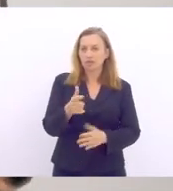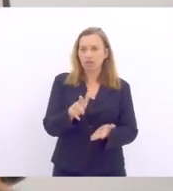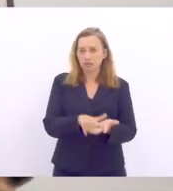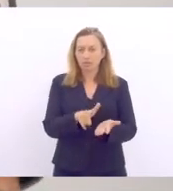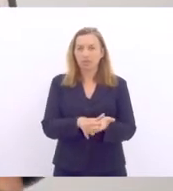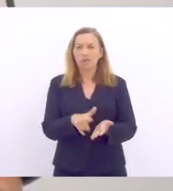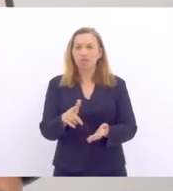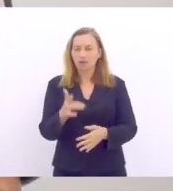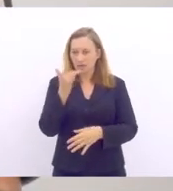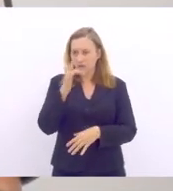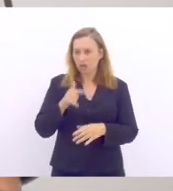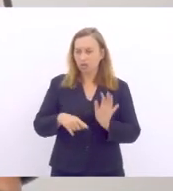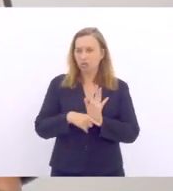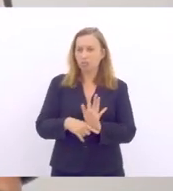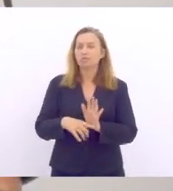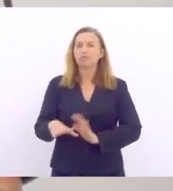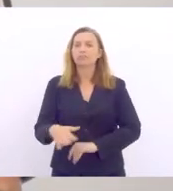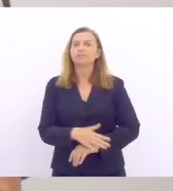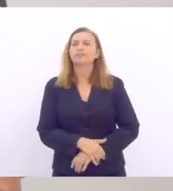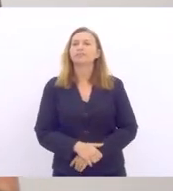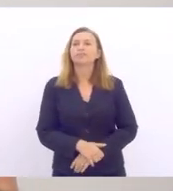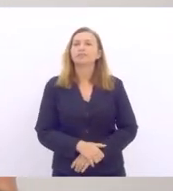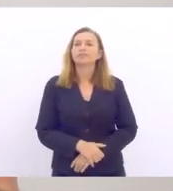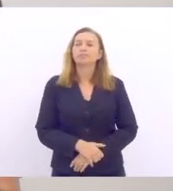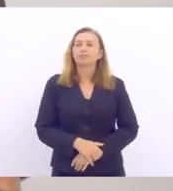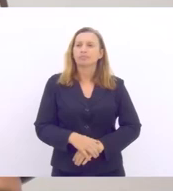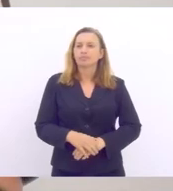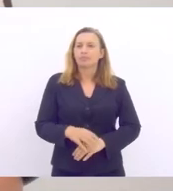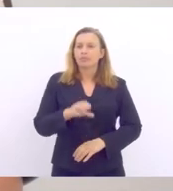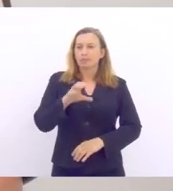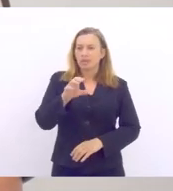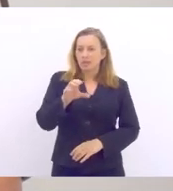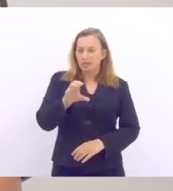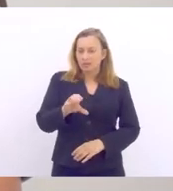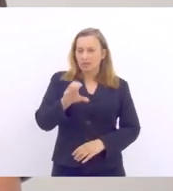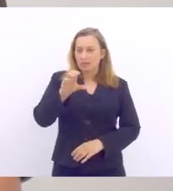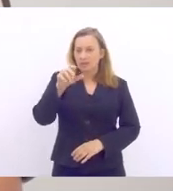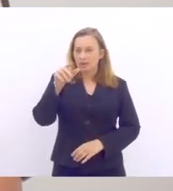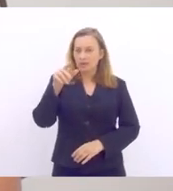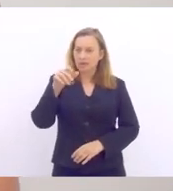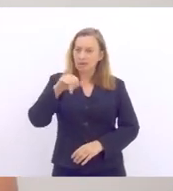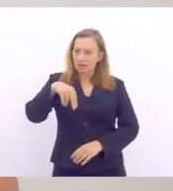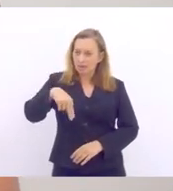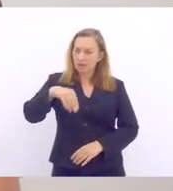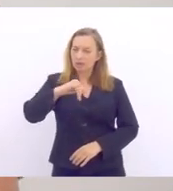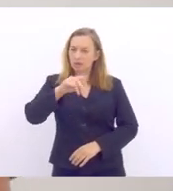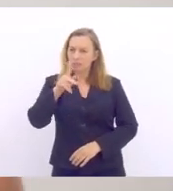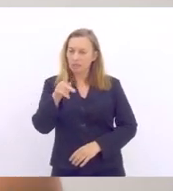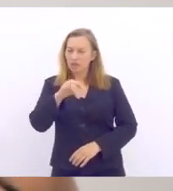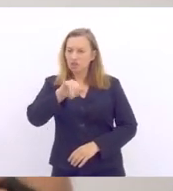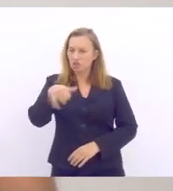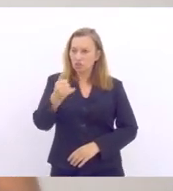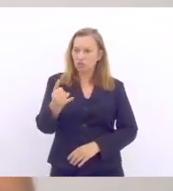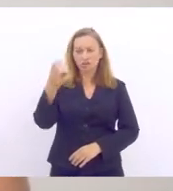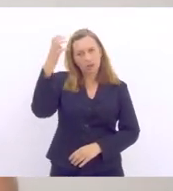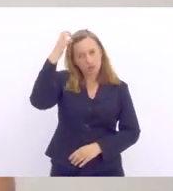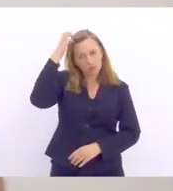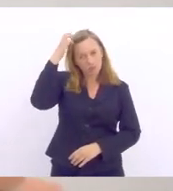barreira. Tá, Gustavo? Punição ao CNPJ. Vamos lá. Foi questionado quanto à punição ao CNPJ.